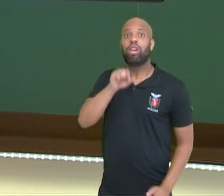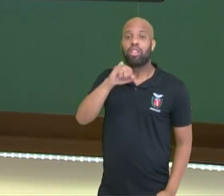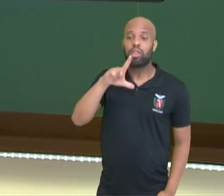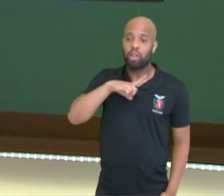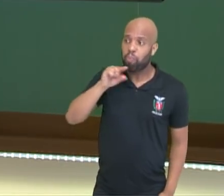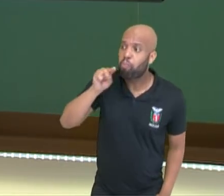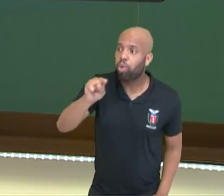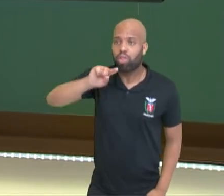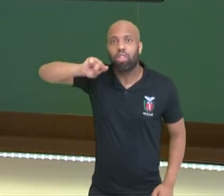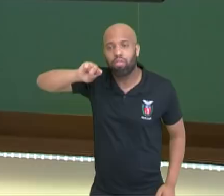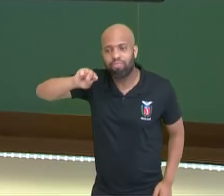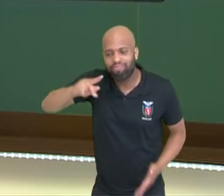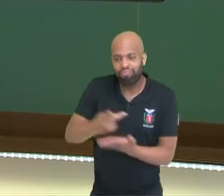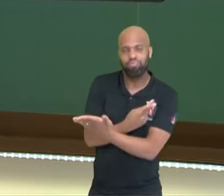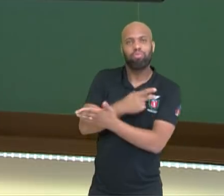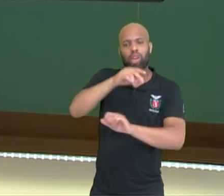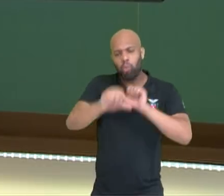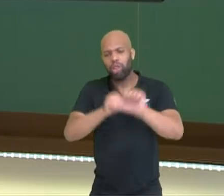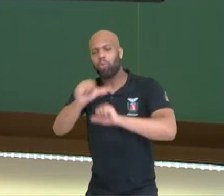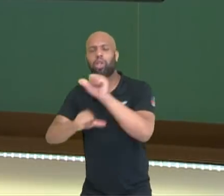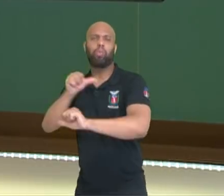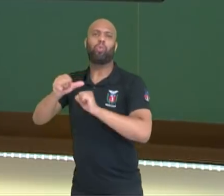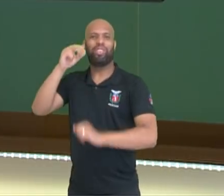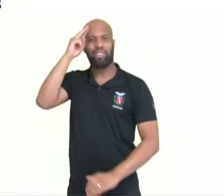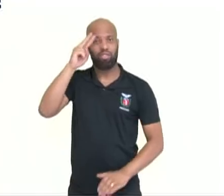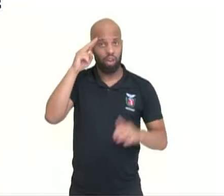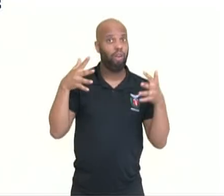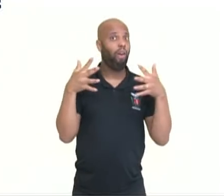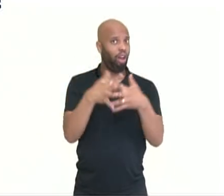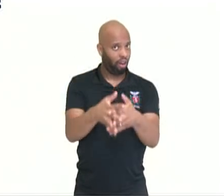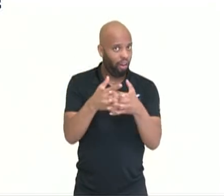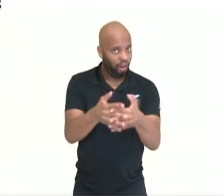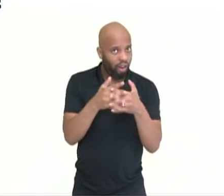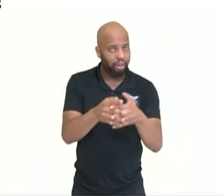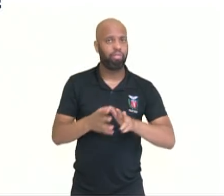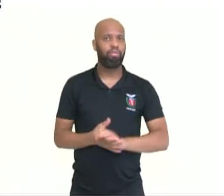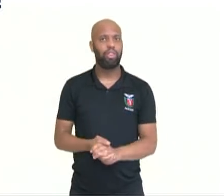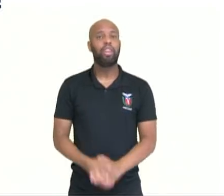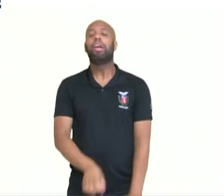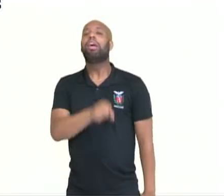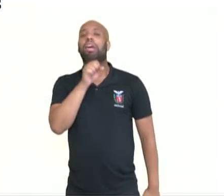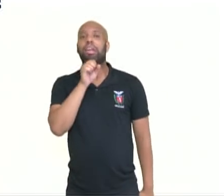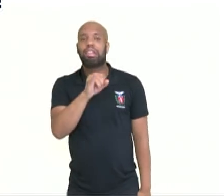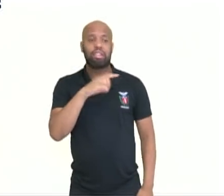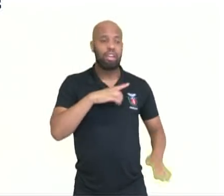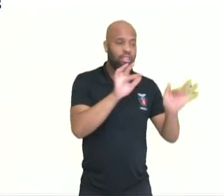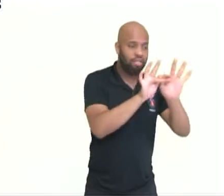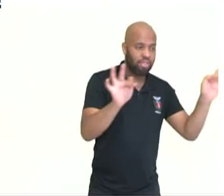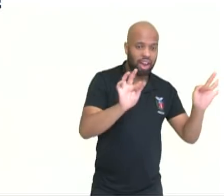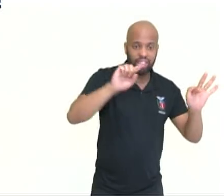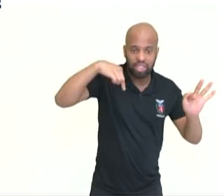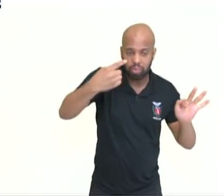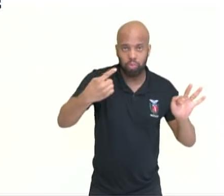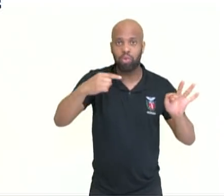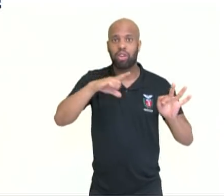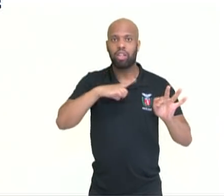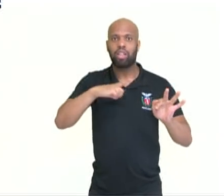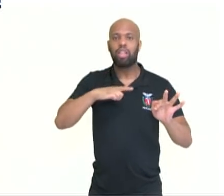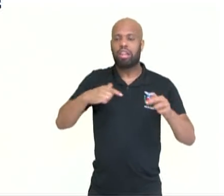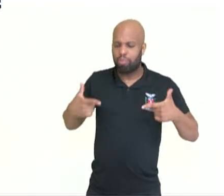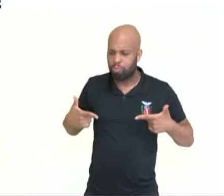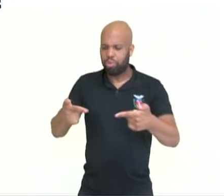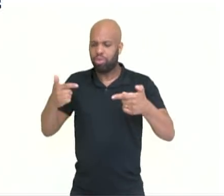pontuação errada muda tudo. Se eu aparecer depois da frase, a guerra começou, disse o ponto